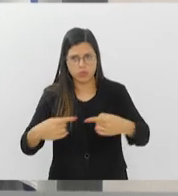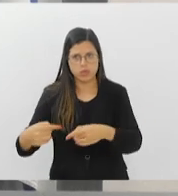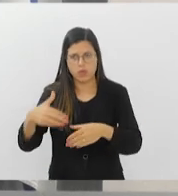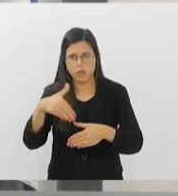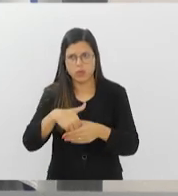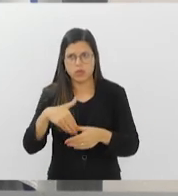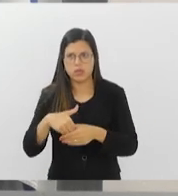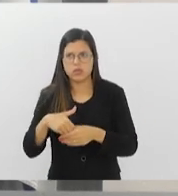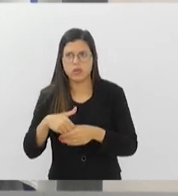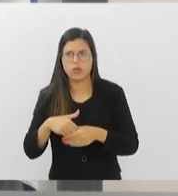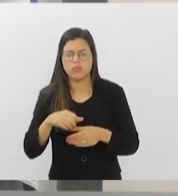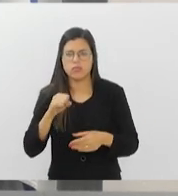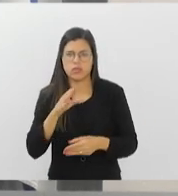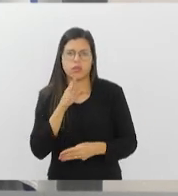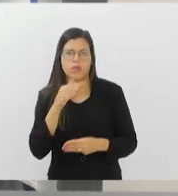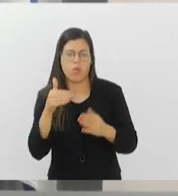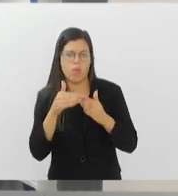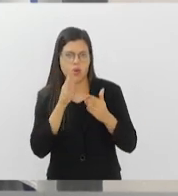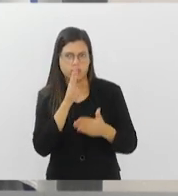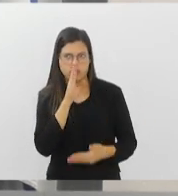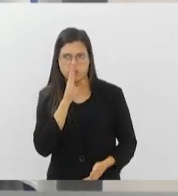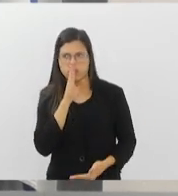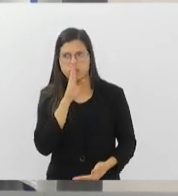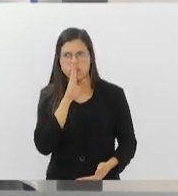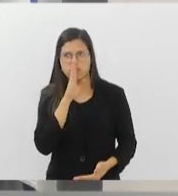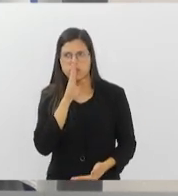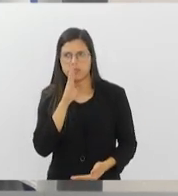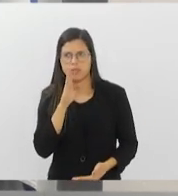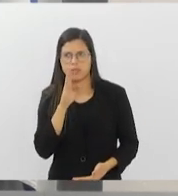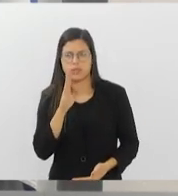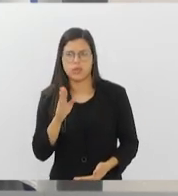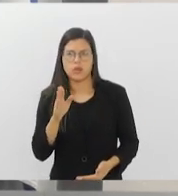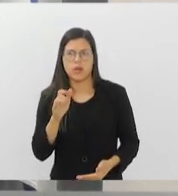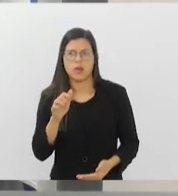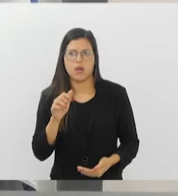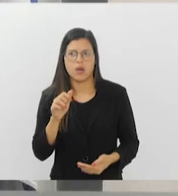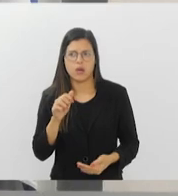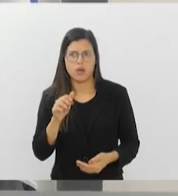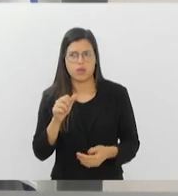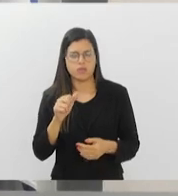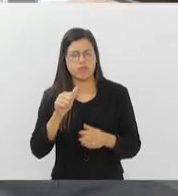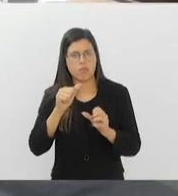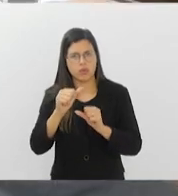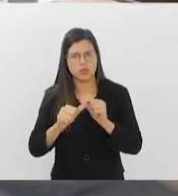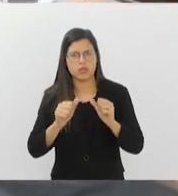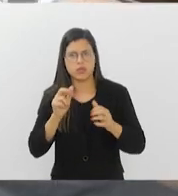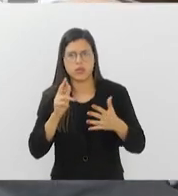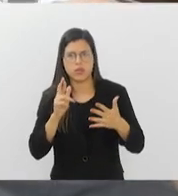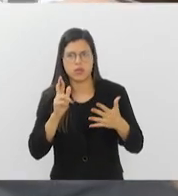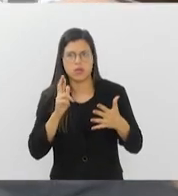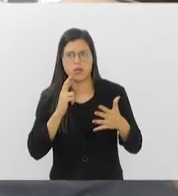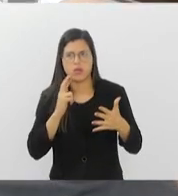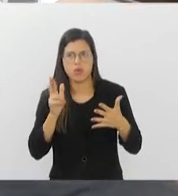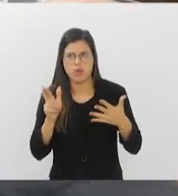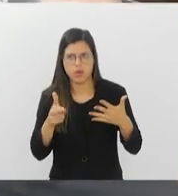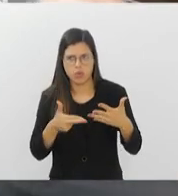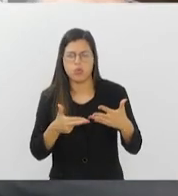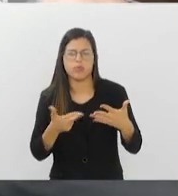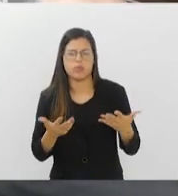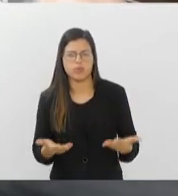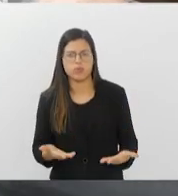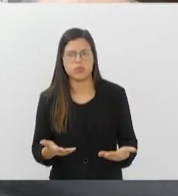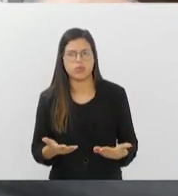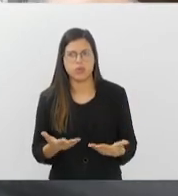votação, senhores que aprovam. Primeiro, o acolhimento do recurso, permaneiram como estão, aprovado, o recurso foi acolhido.